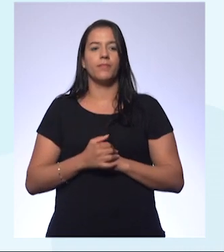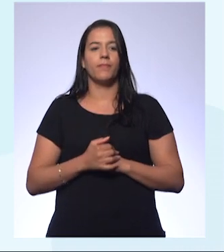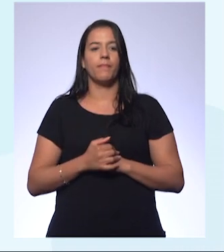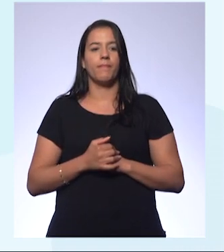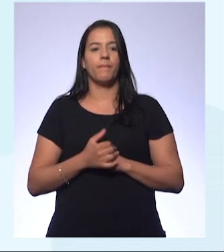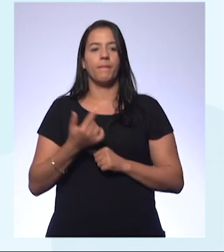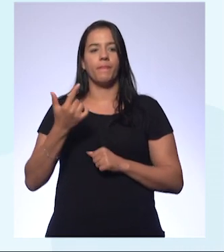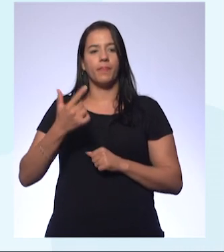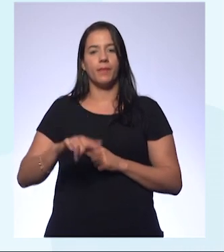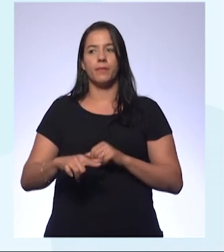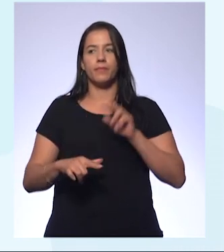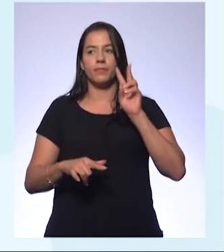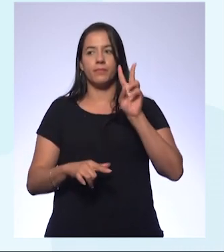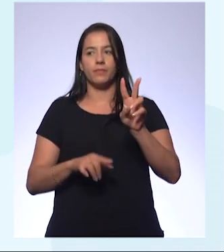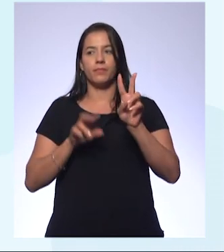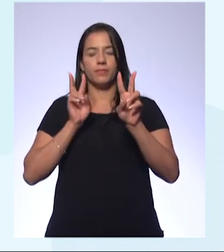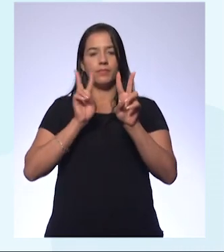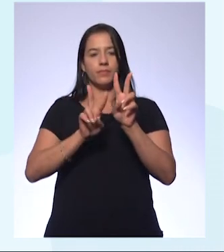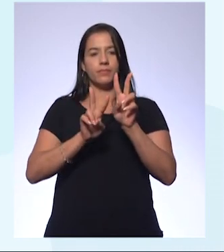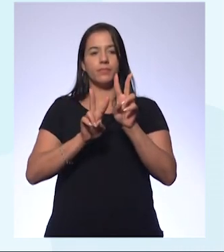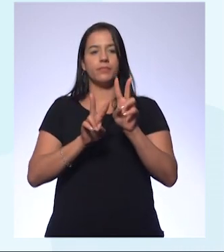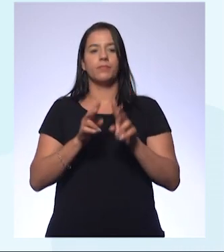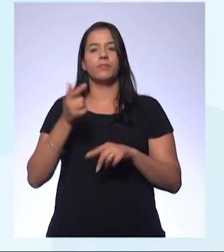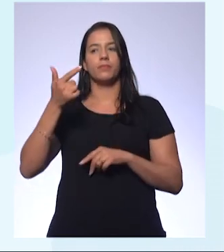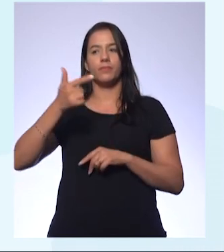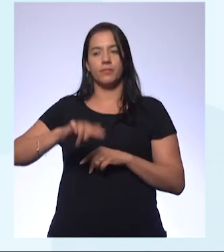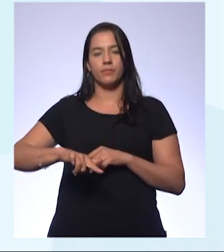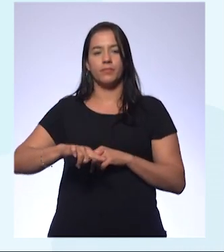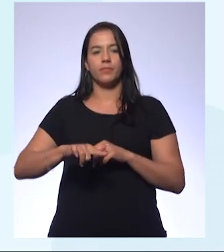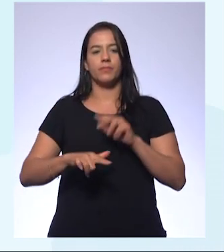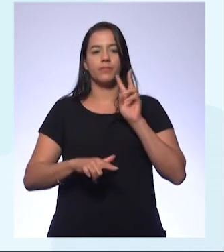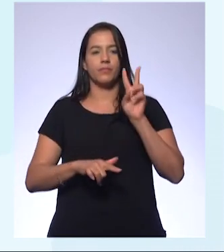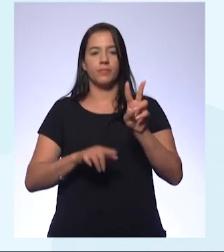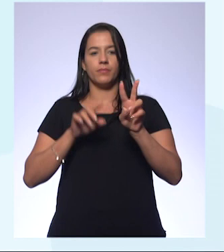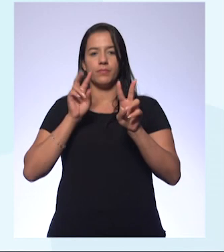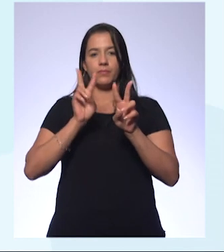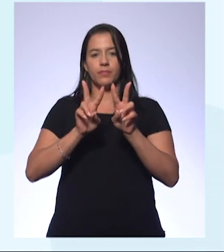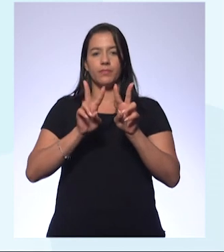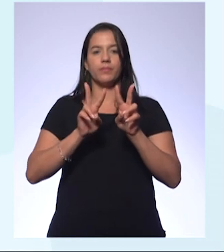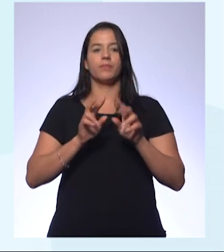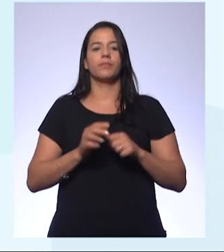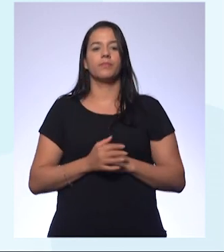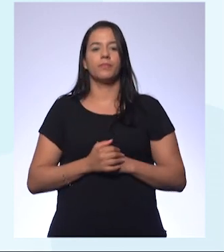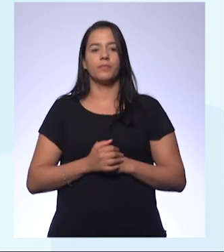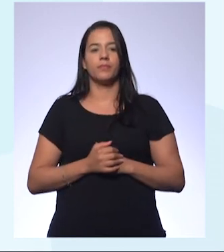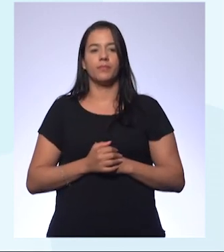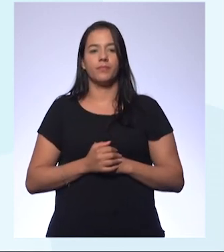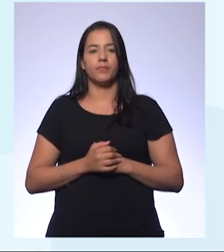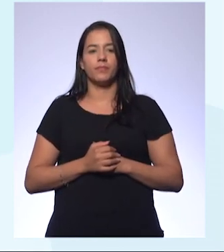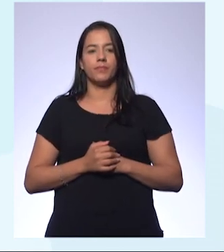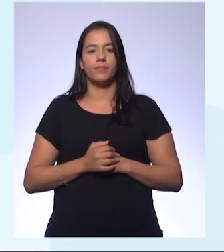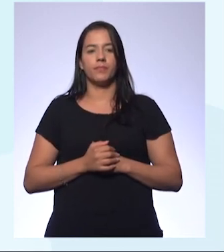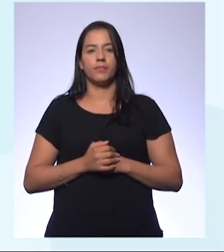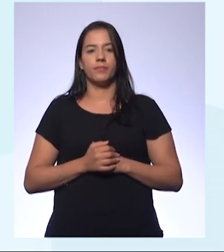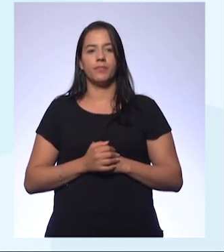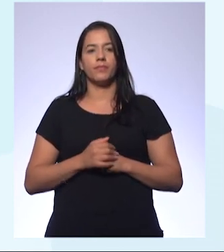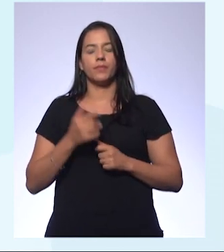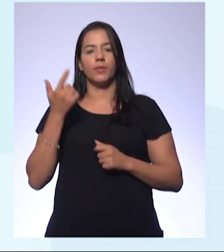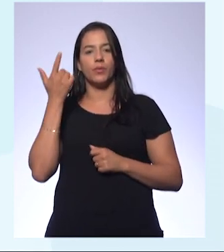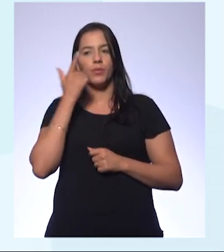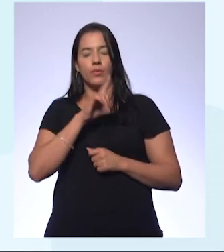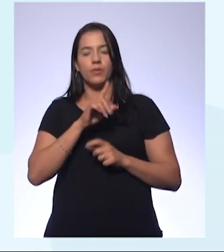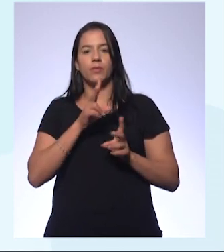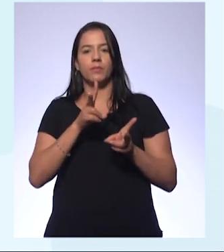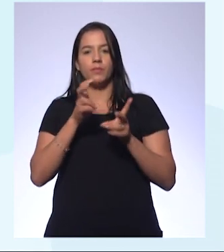mais um indivíduo Vzão, Vzinho e um indivíduo Vzinho, Vzinho, tá? Então, a gente consegue